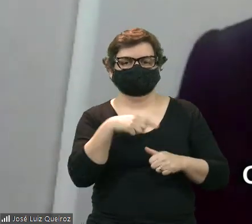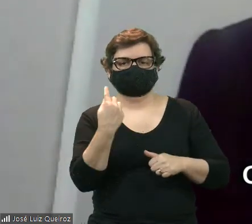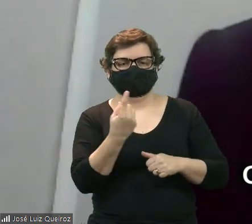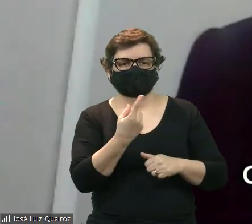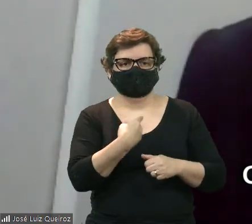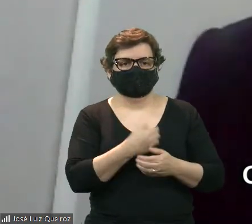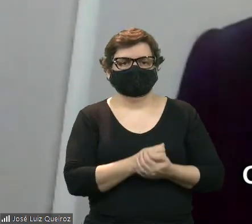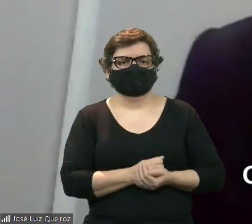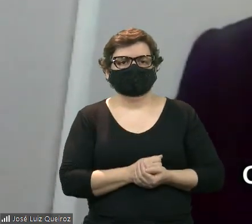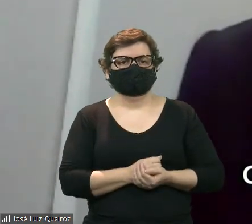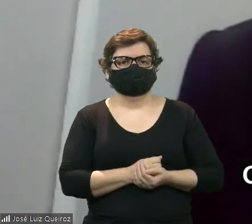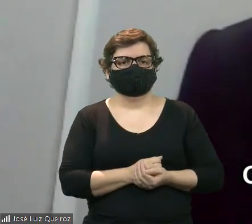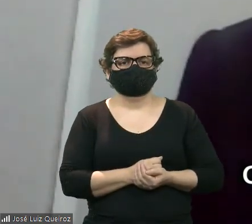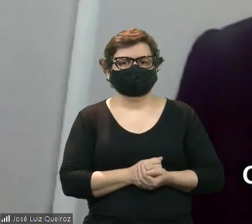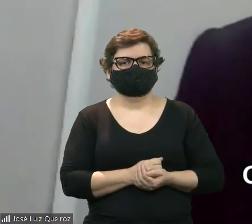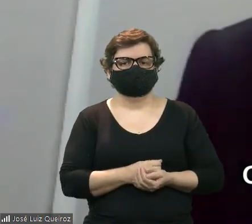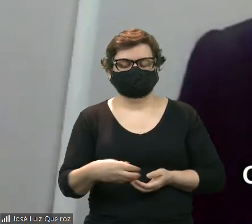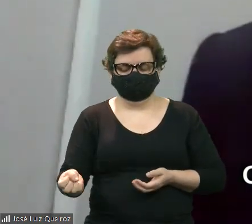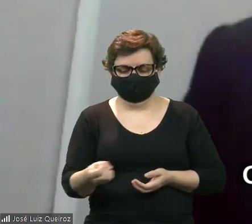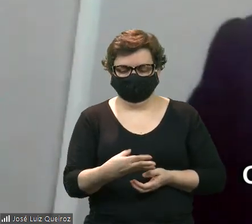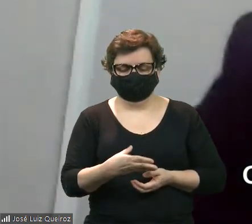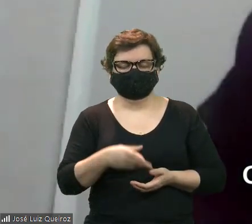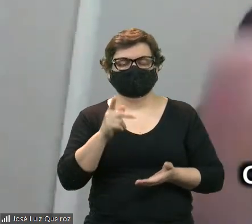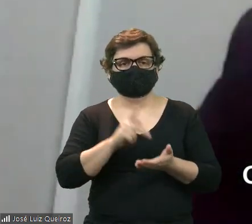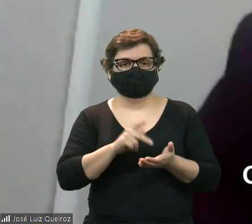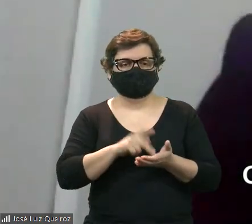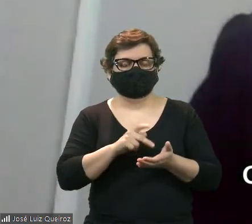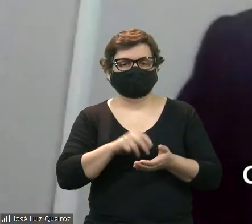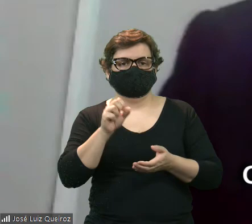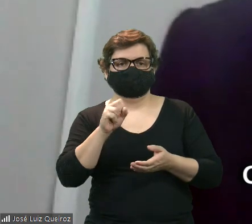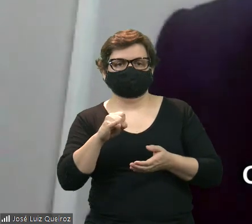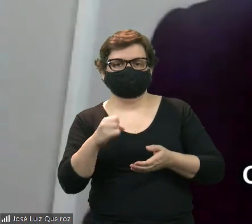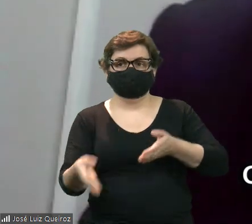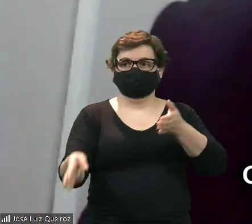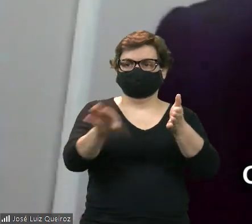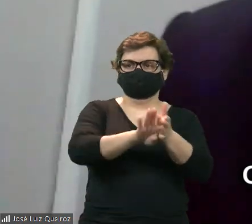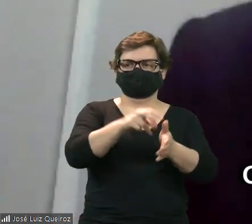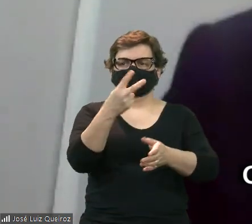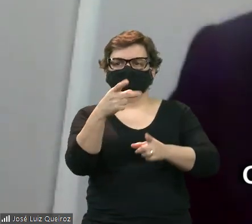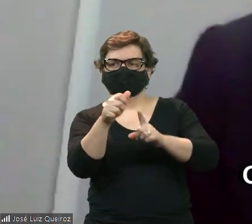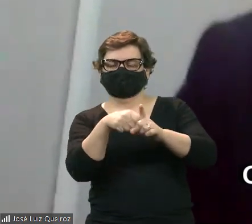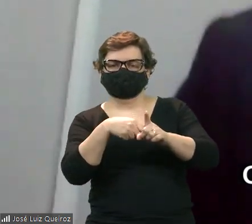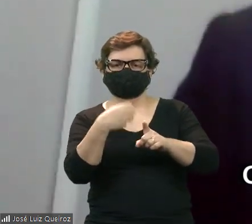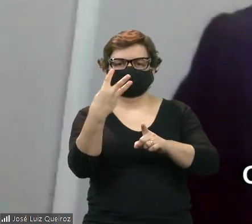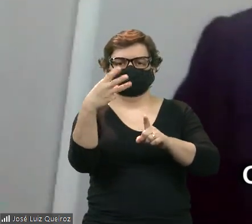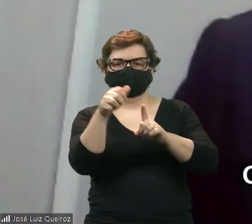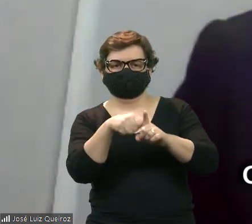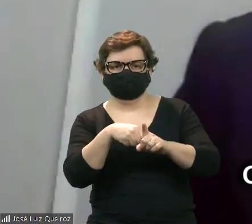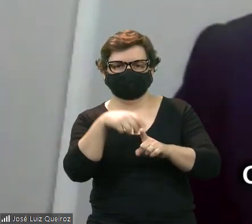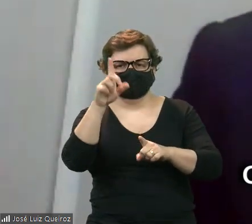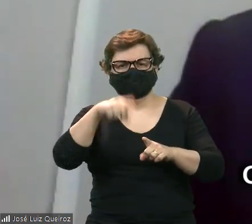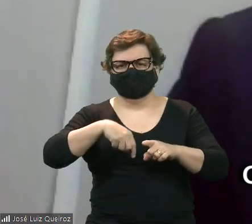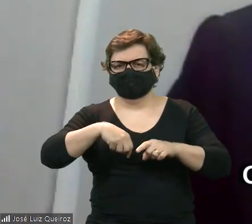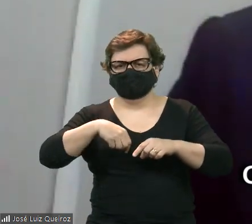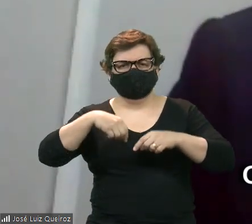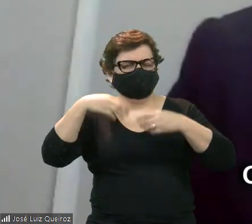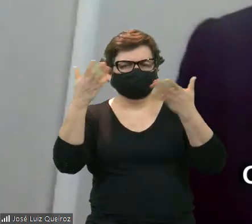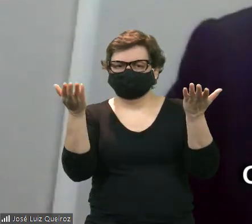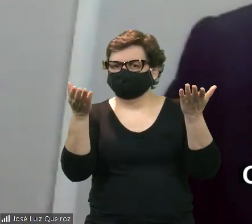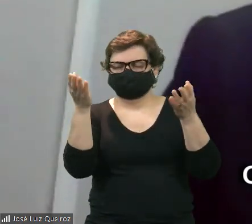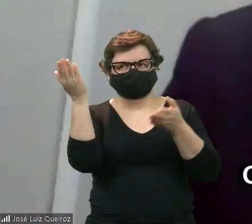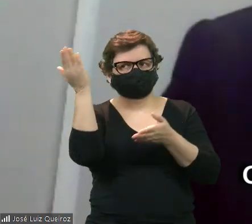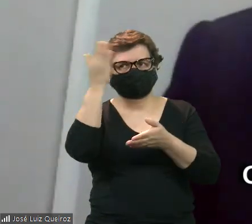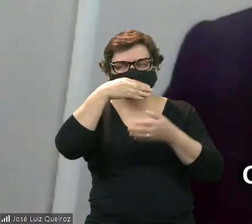voltarmos 2, 3 meses, fazer uma sessão assim, nesses moldes, viver essa realidade era absolutamente